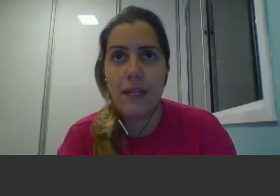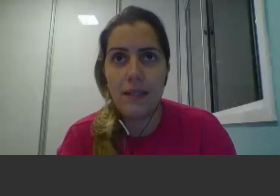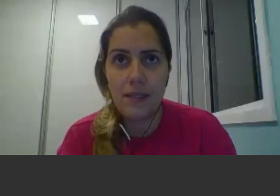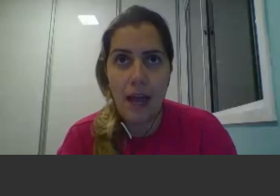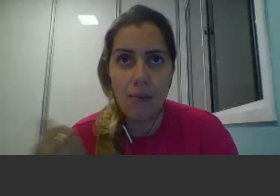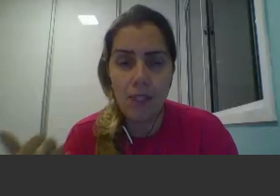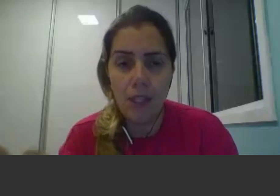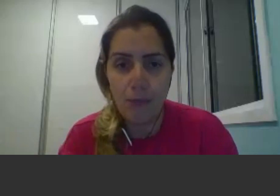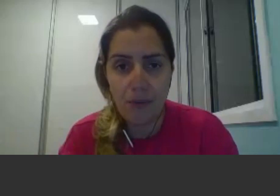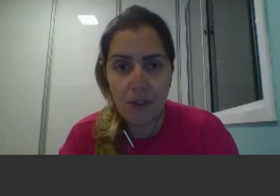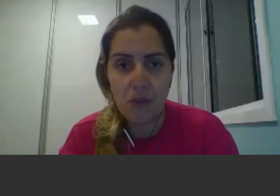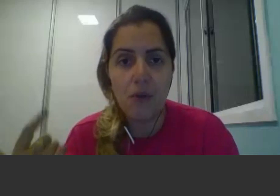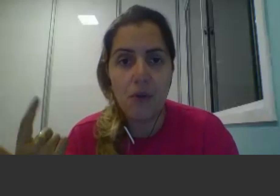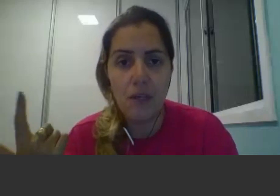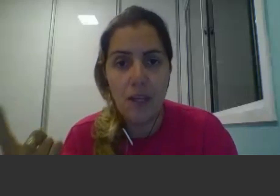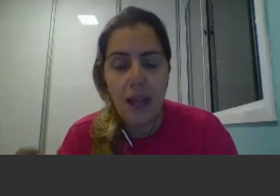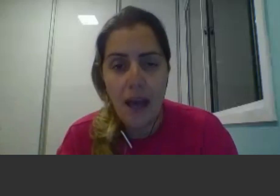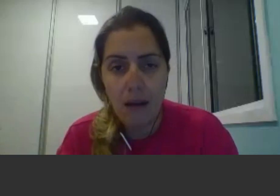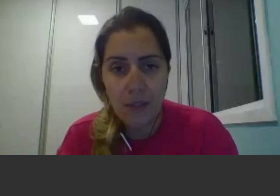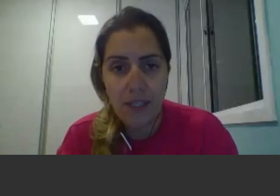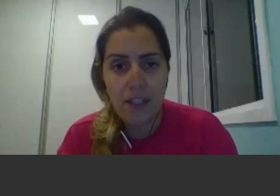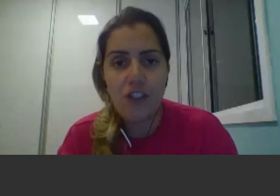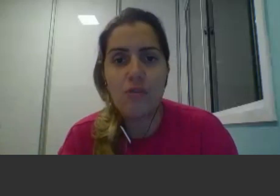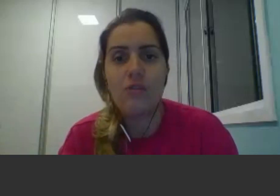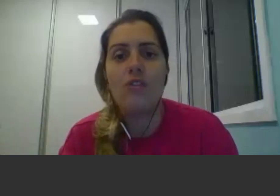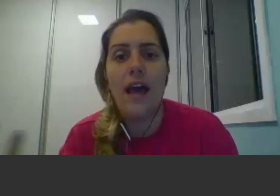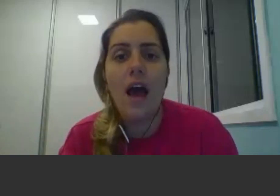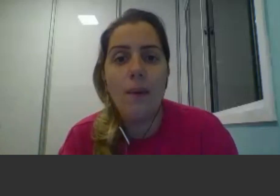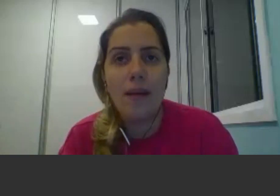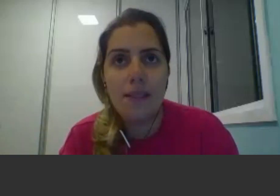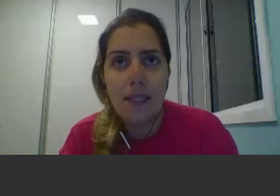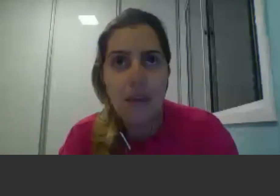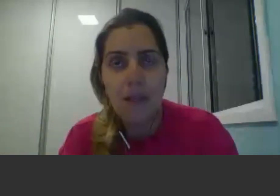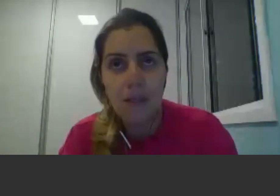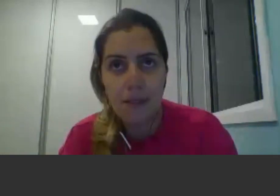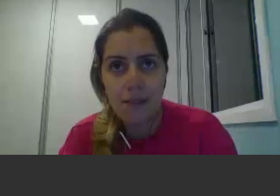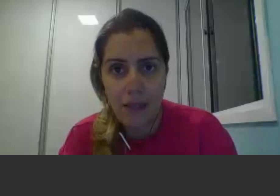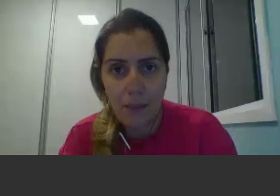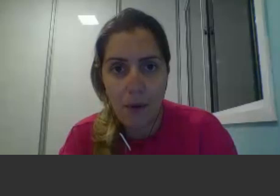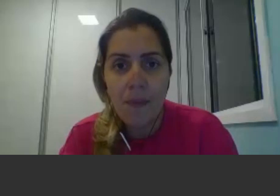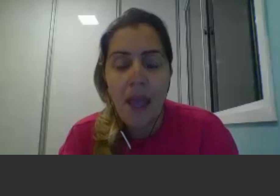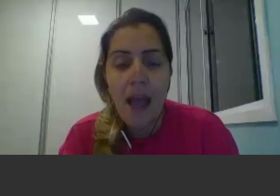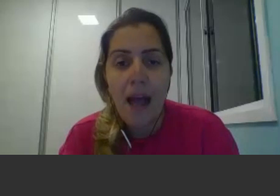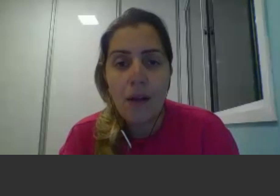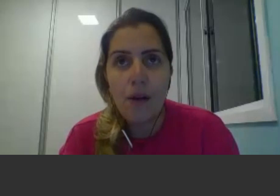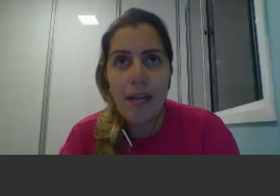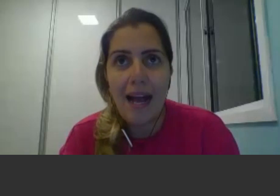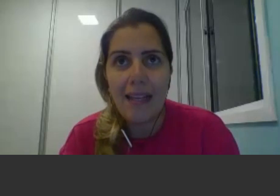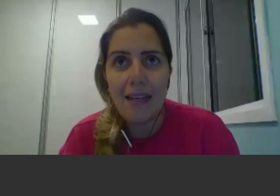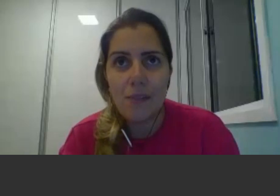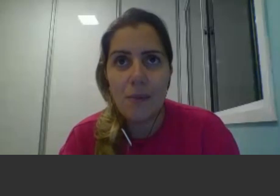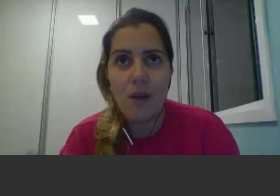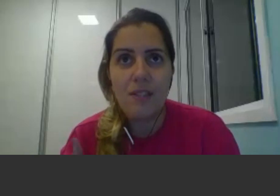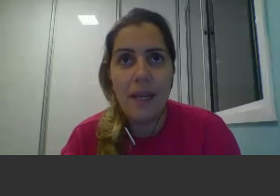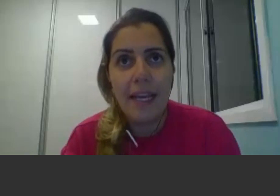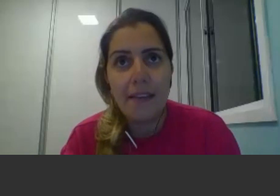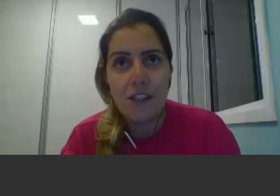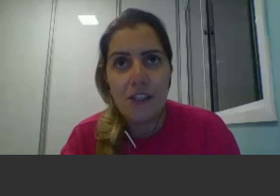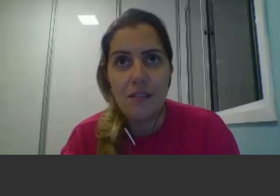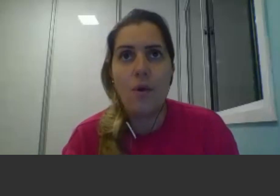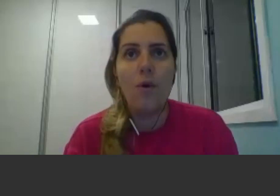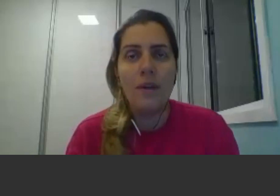àquelas disciplinas aula modelo professor, aula modelo institucional, as híbridas, tá bom? Agora, aquelas